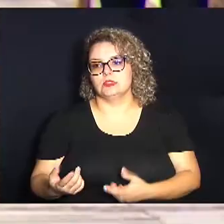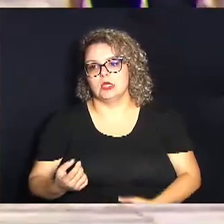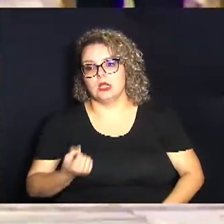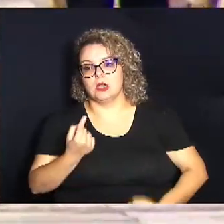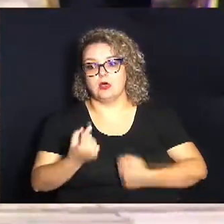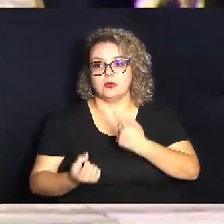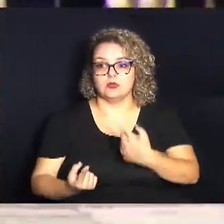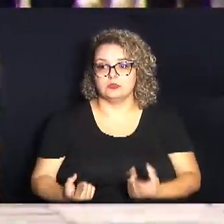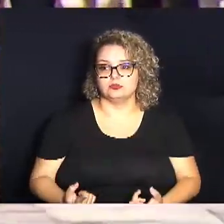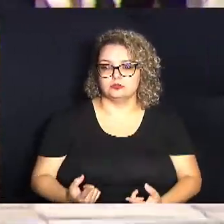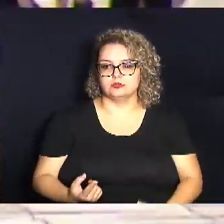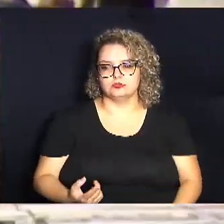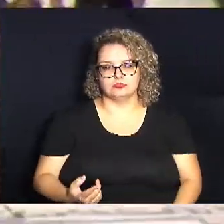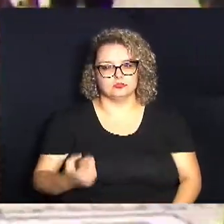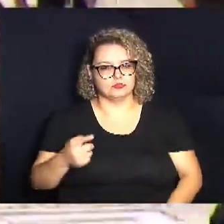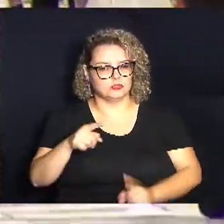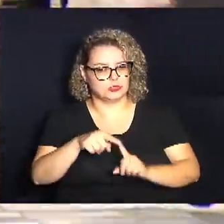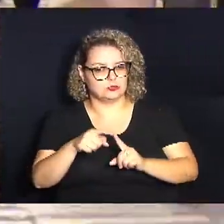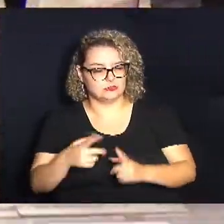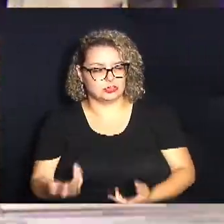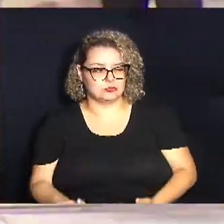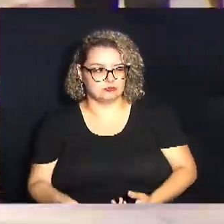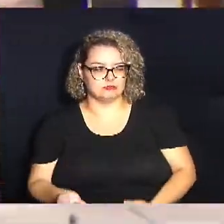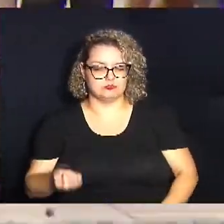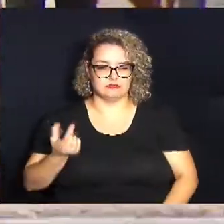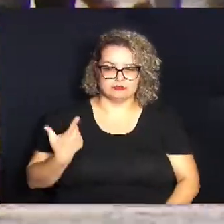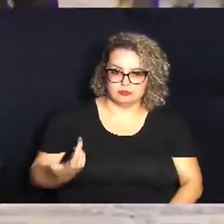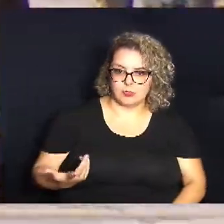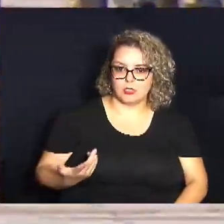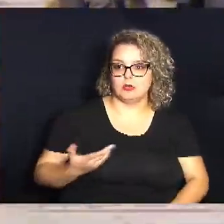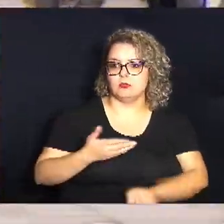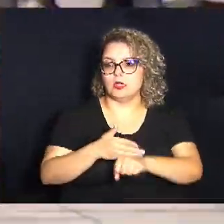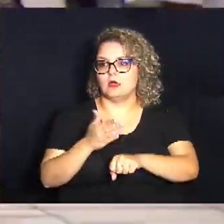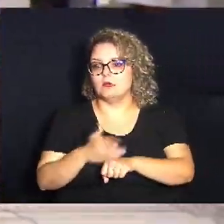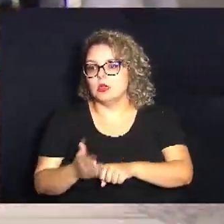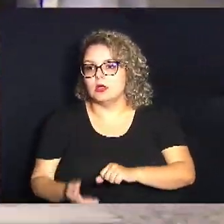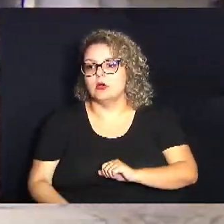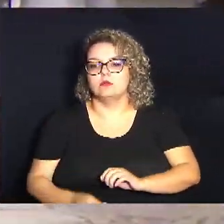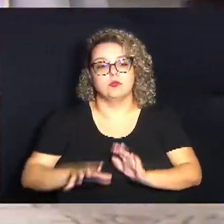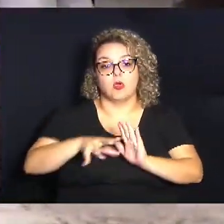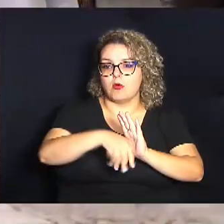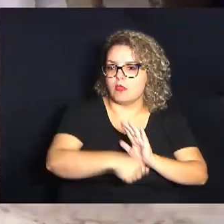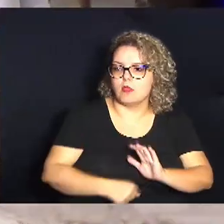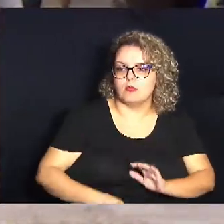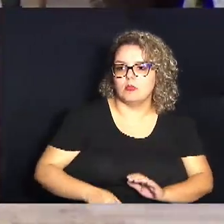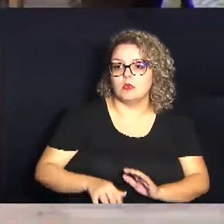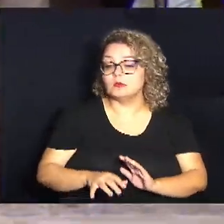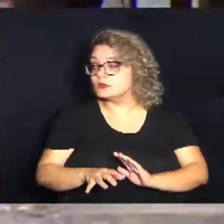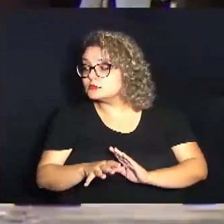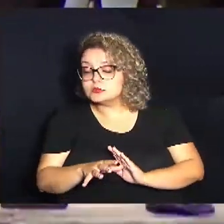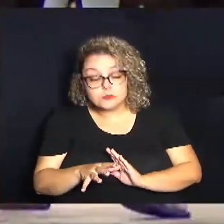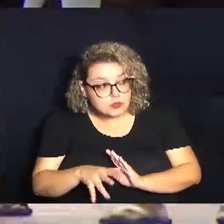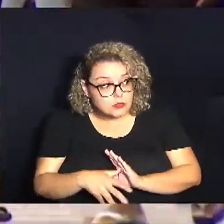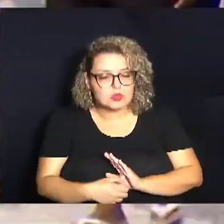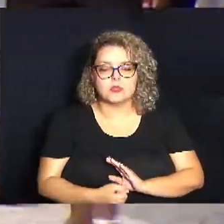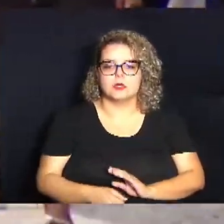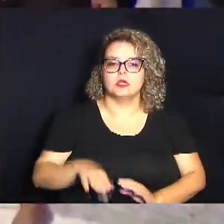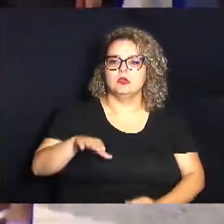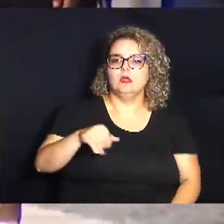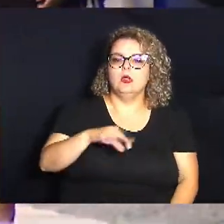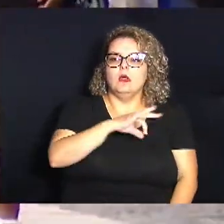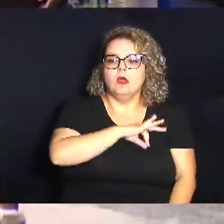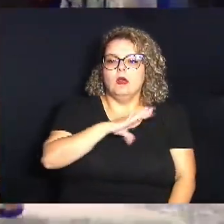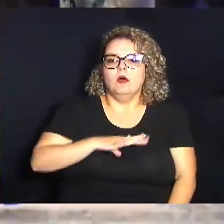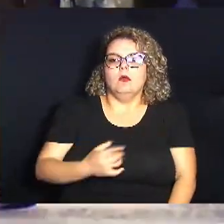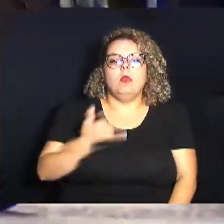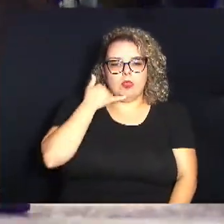de suspeição, que possa entrar nesse intuito de praticar um roubo ou um furto, e acionar a Guarda Municipal pelo